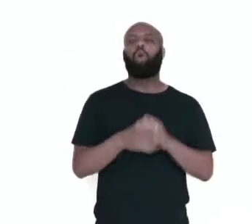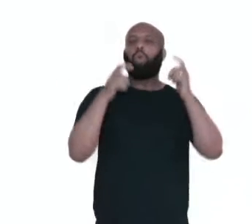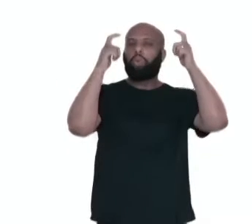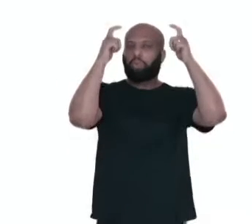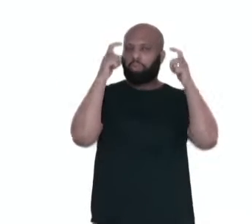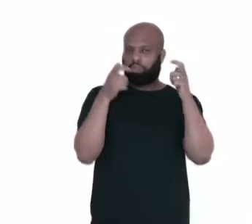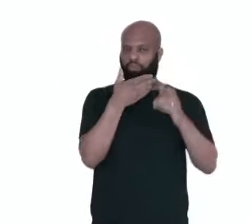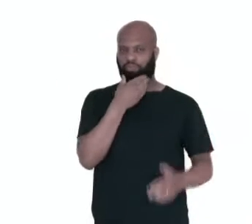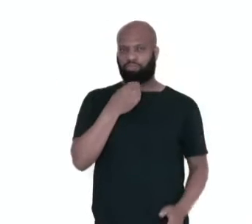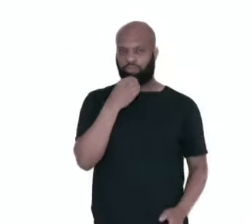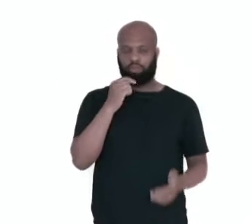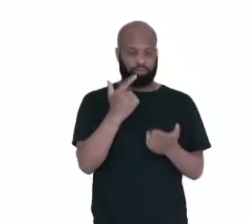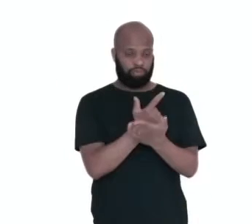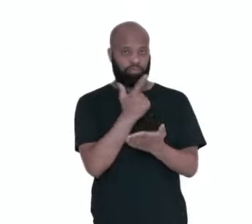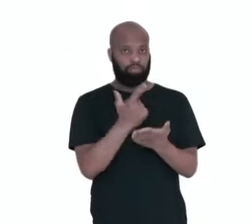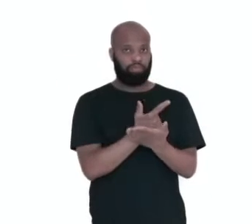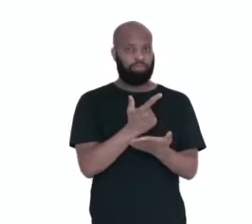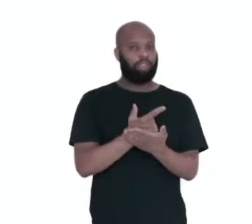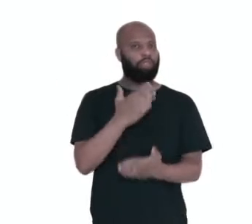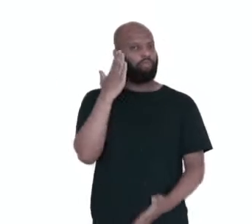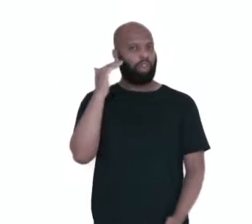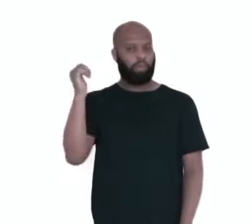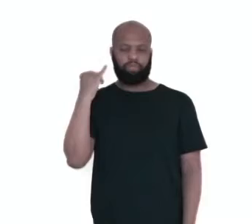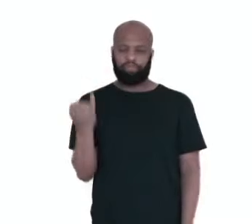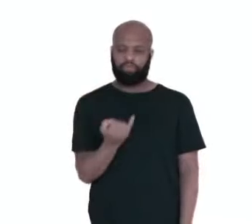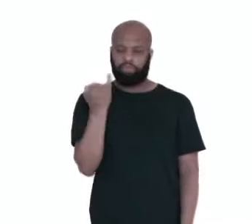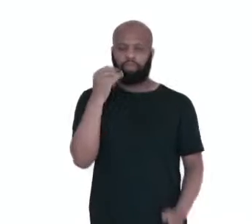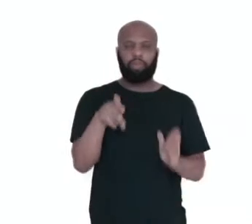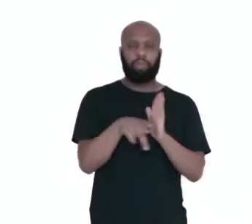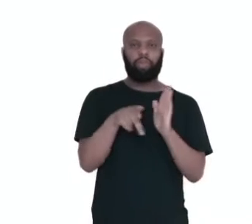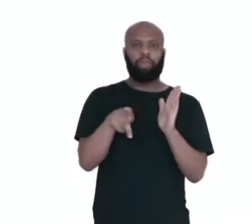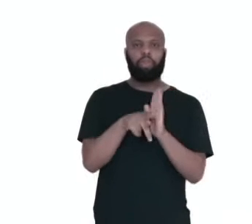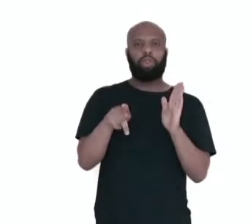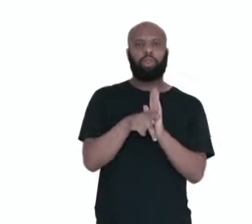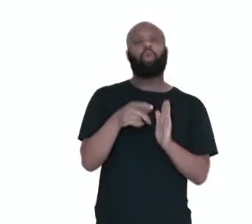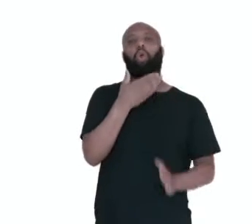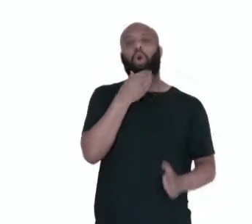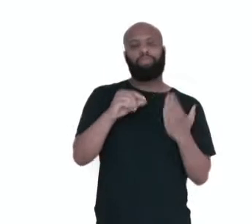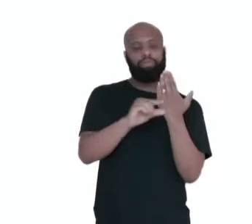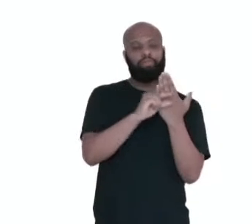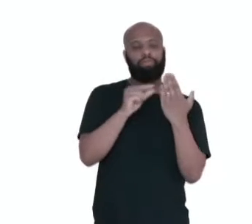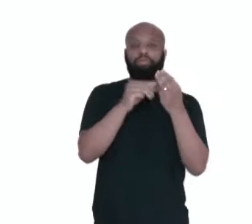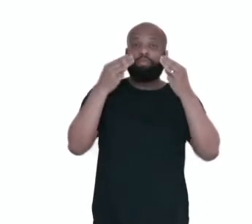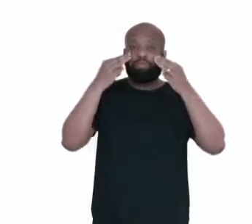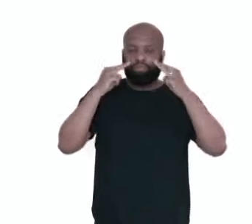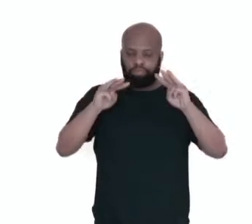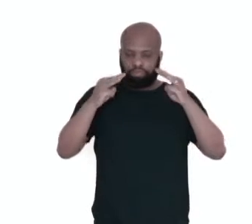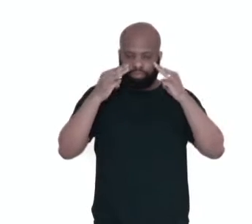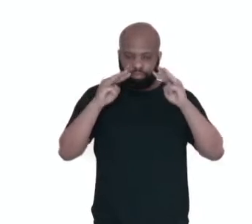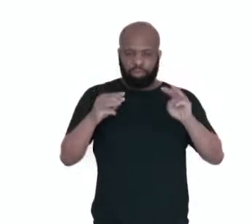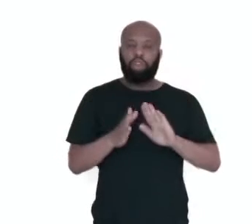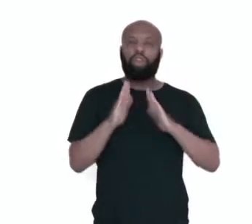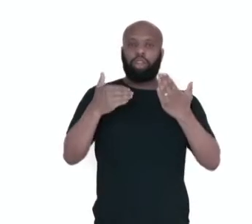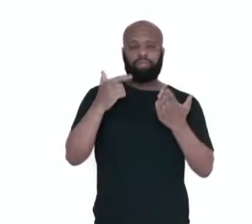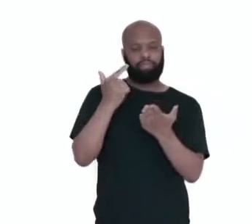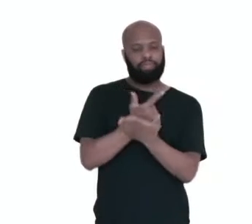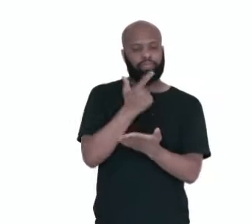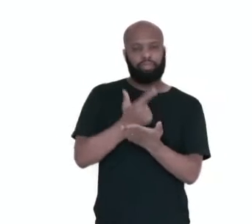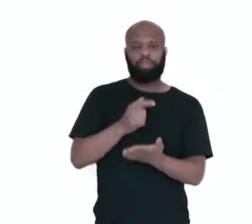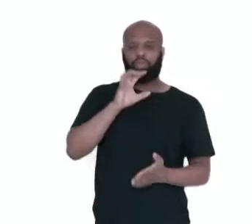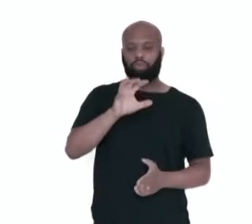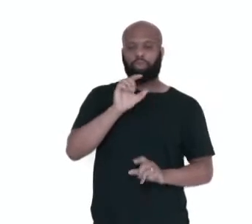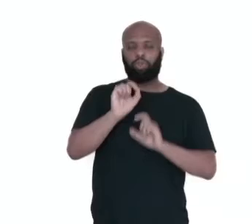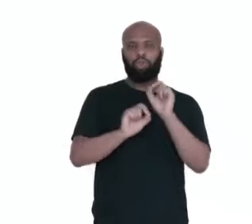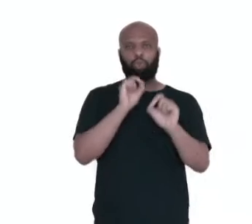O Príncipe é a obra mais importante do filósofo florentino Nicolau Maquiavel. Esta obra é